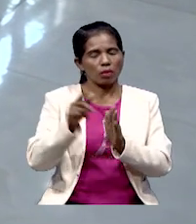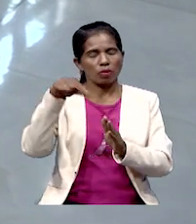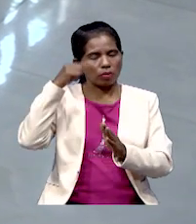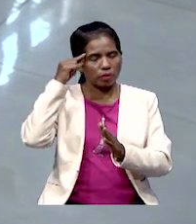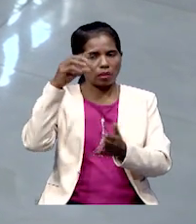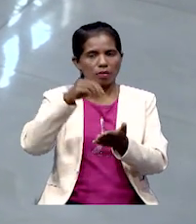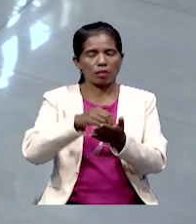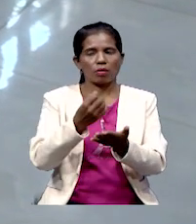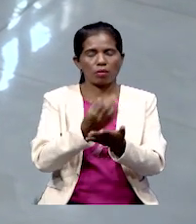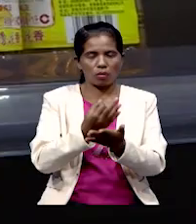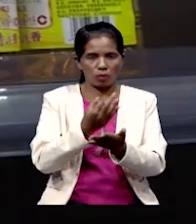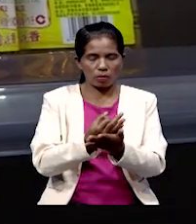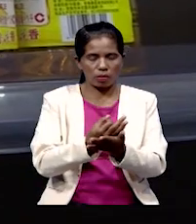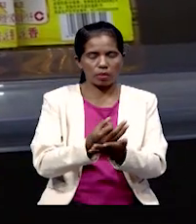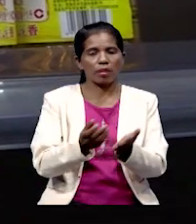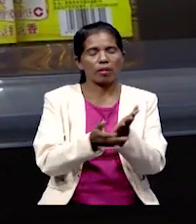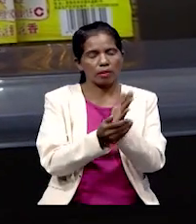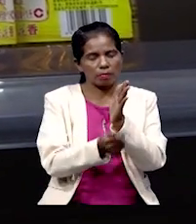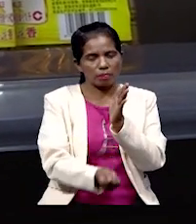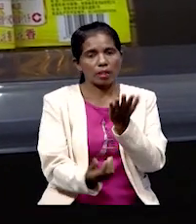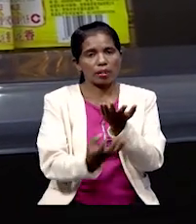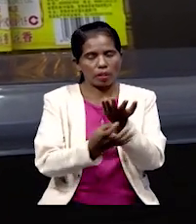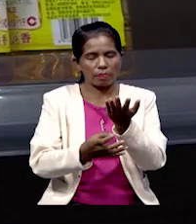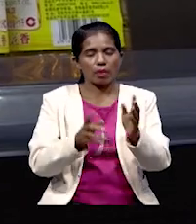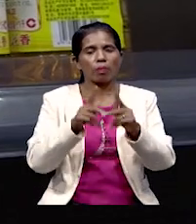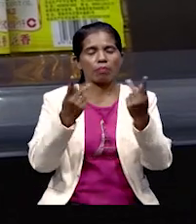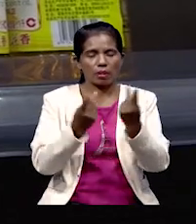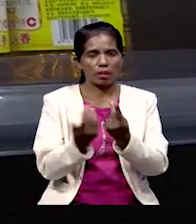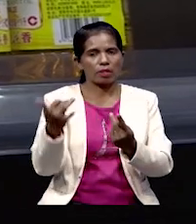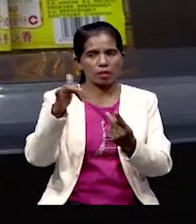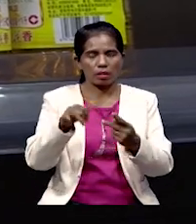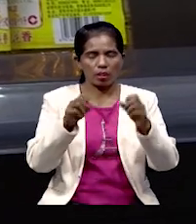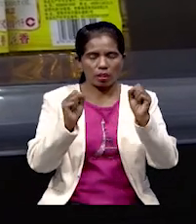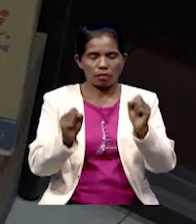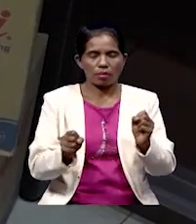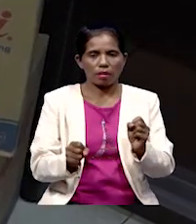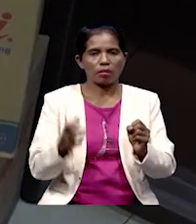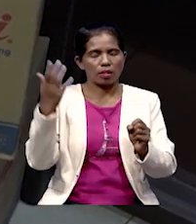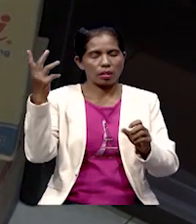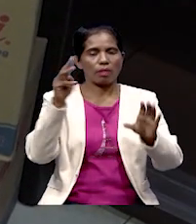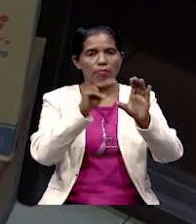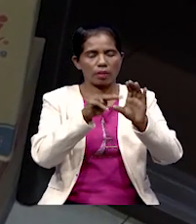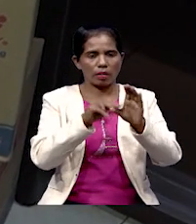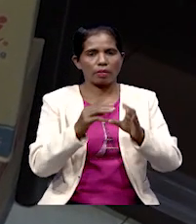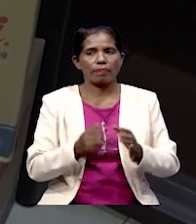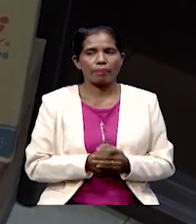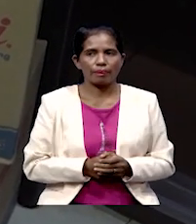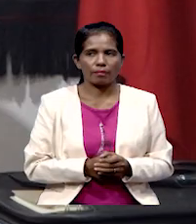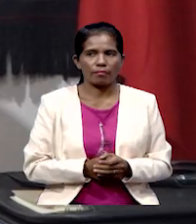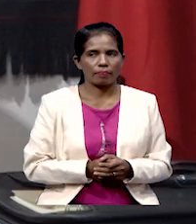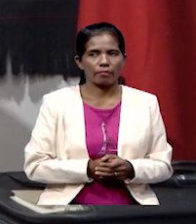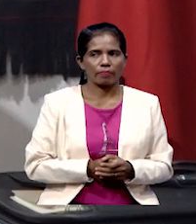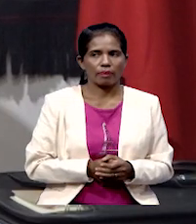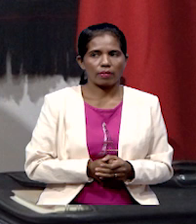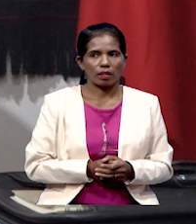cria subsídio mina zona ba empresário Sira, não é, bela normaliza folha mina zona e mercado. Bela conta, cata,